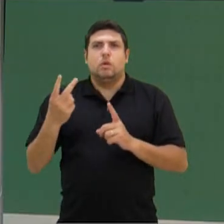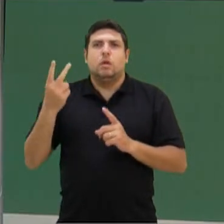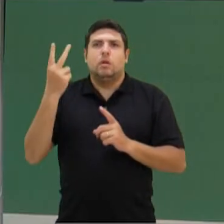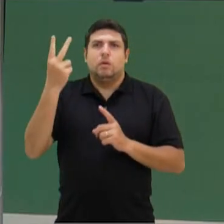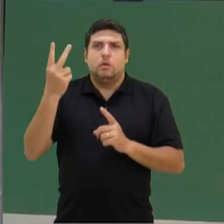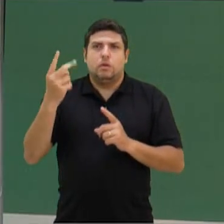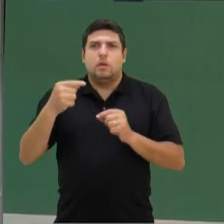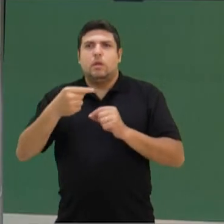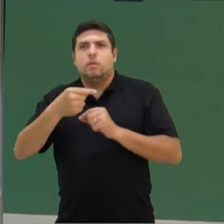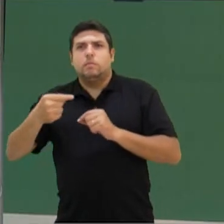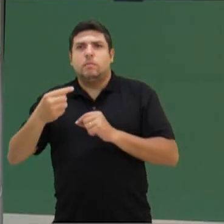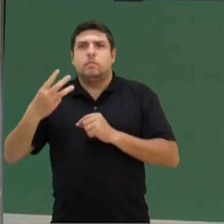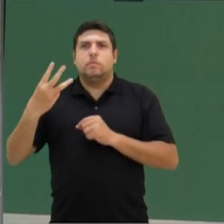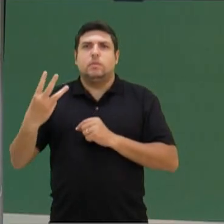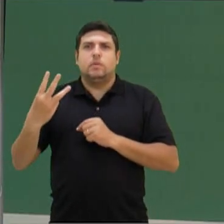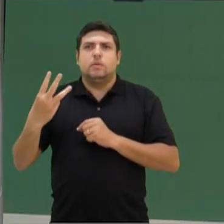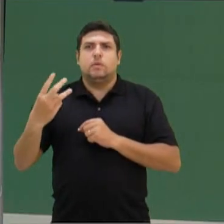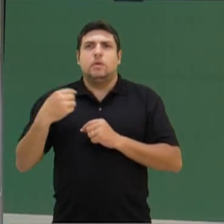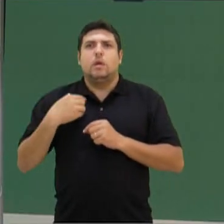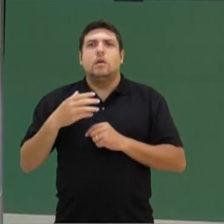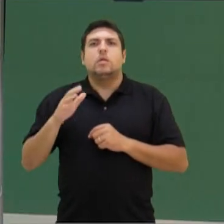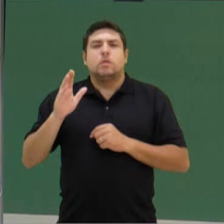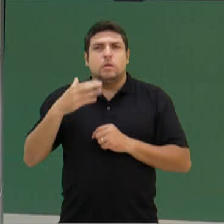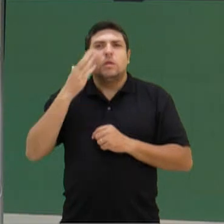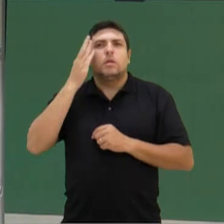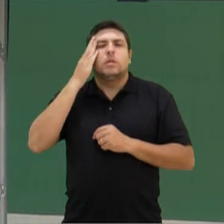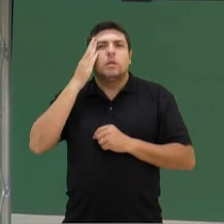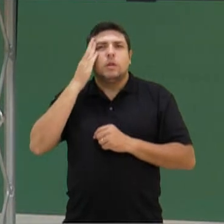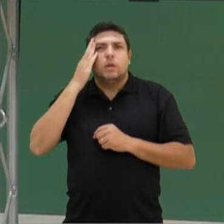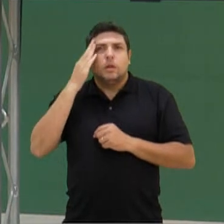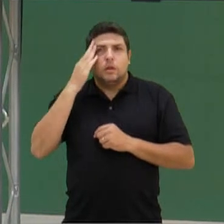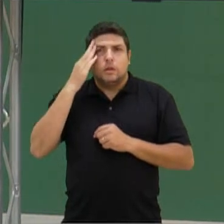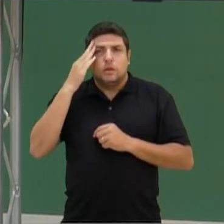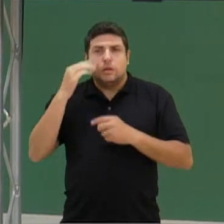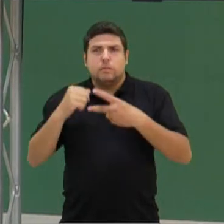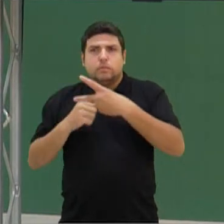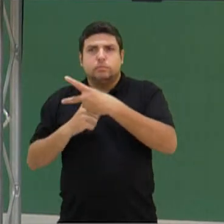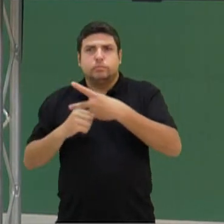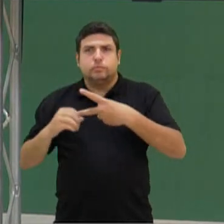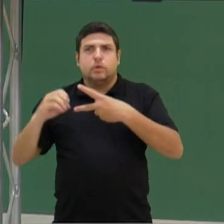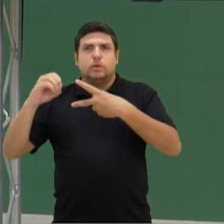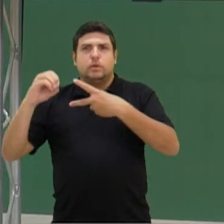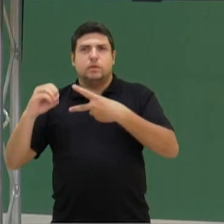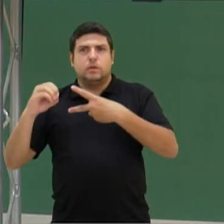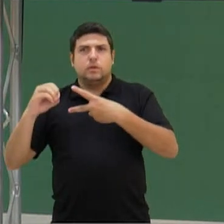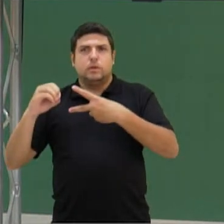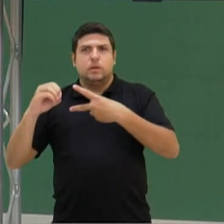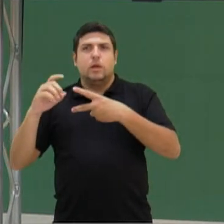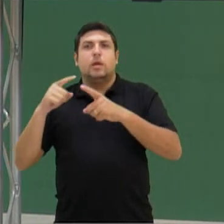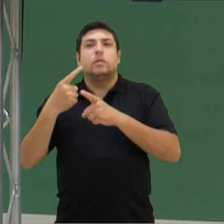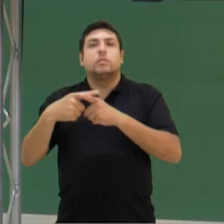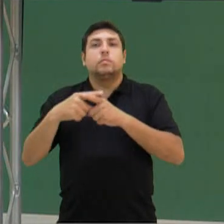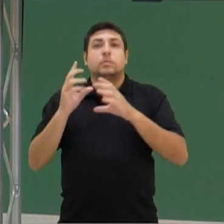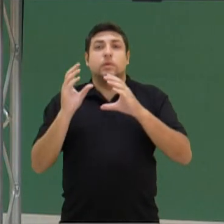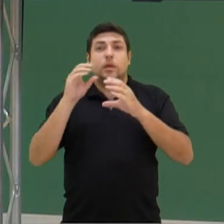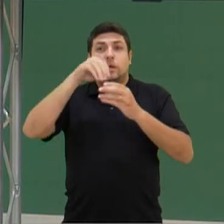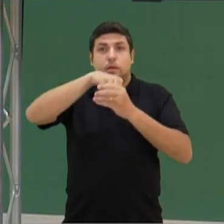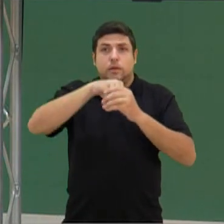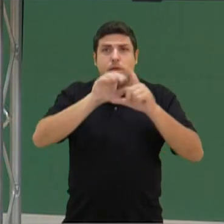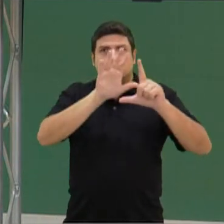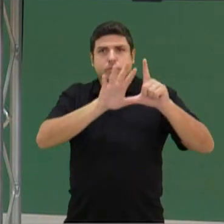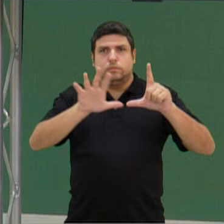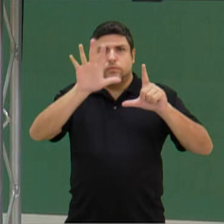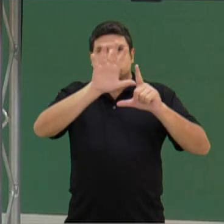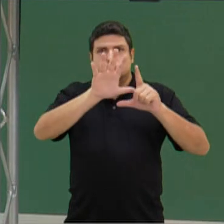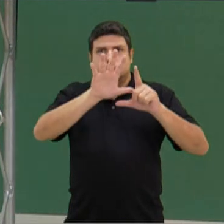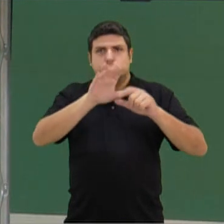3. Tudo isso nós sabemos que é menor que zero, porque é o que representa internamente. Vamos representar, então, graficamente.